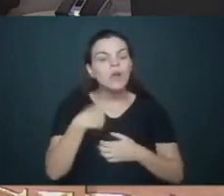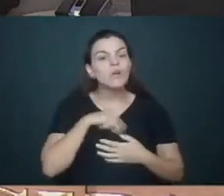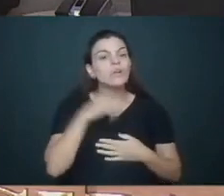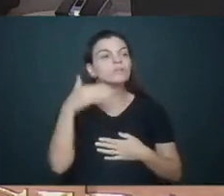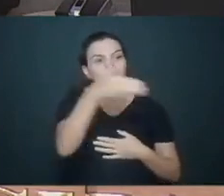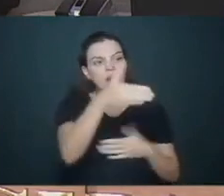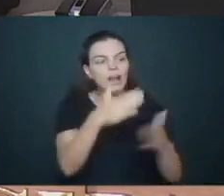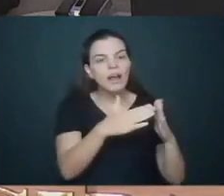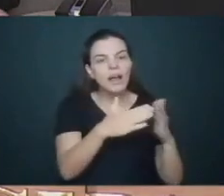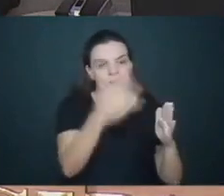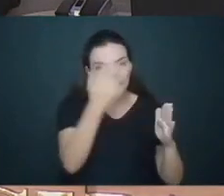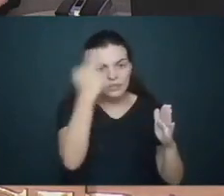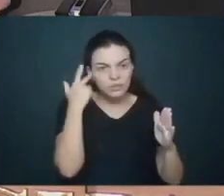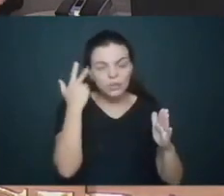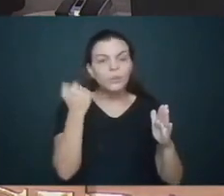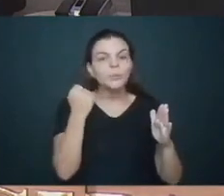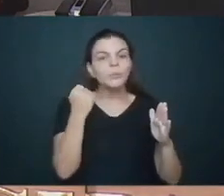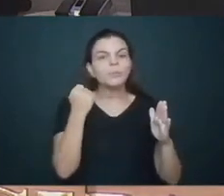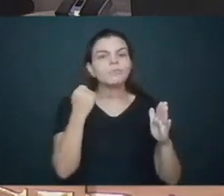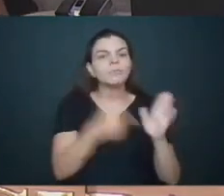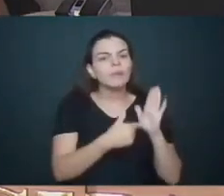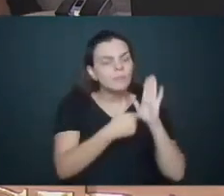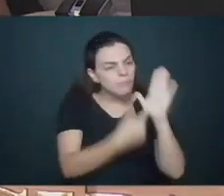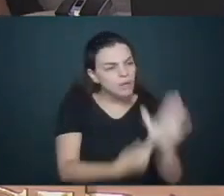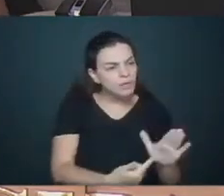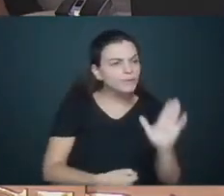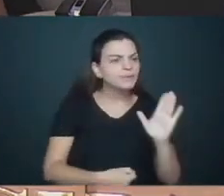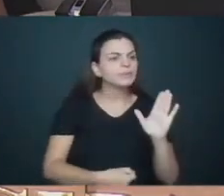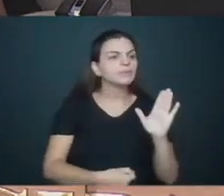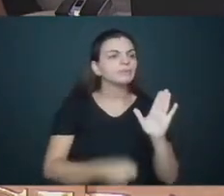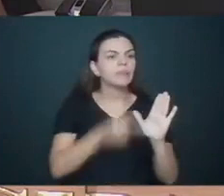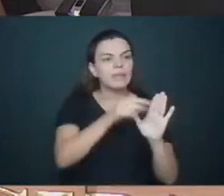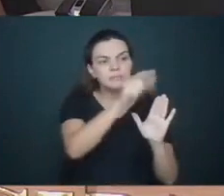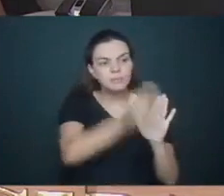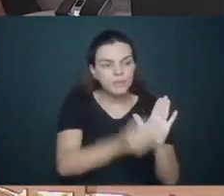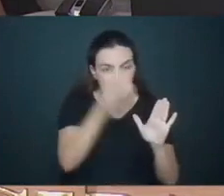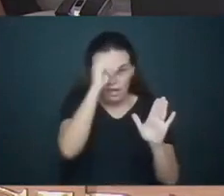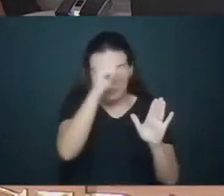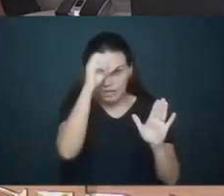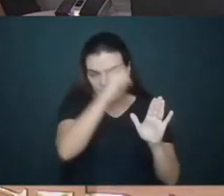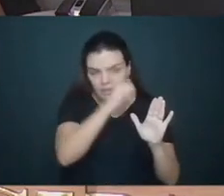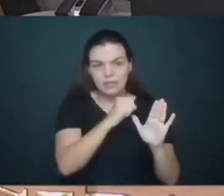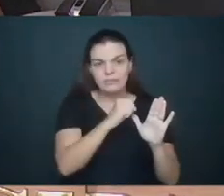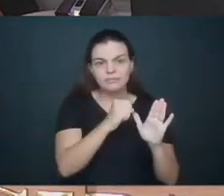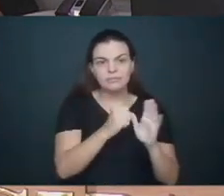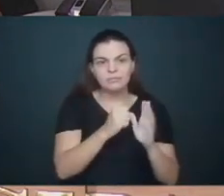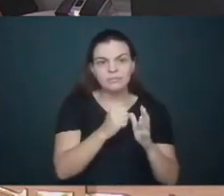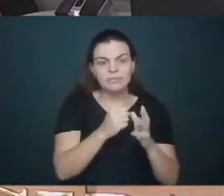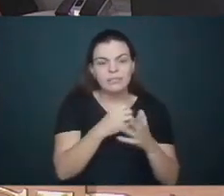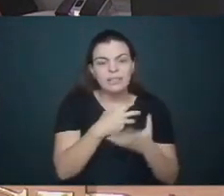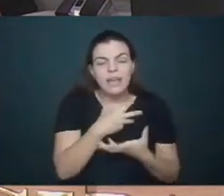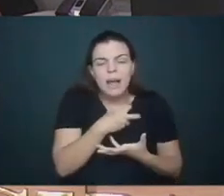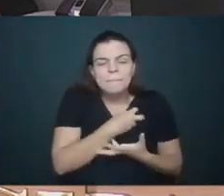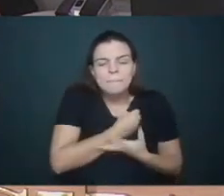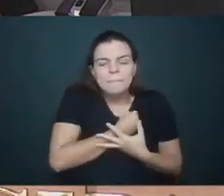que todos estejam convidados, mostra e aprende, e cria um amor a essa planta,